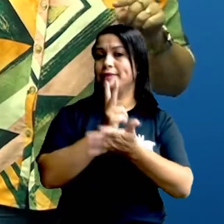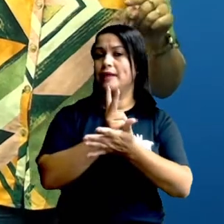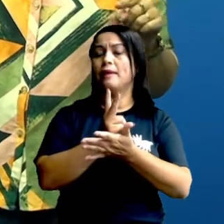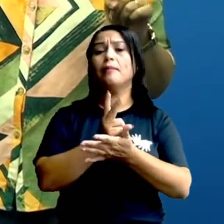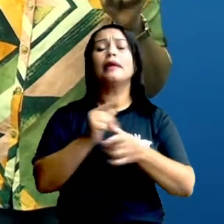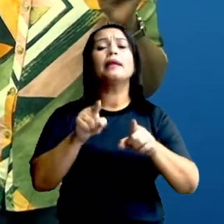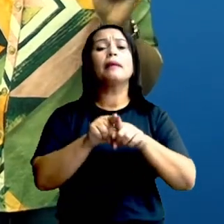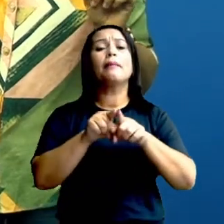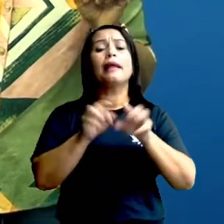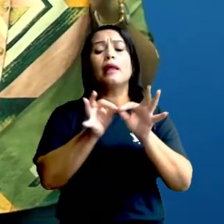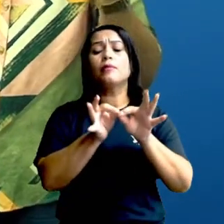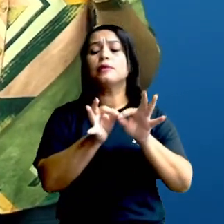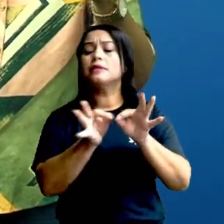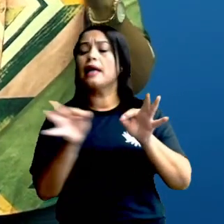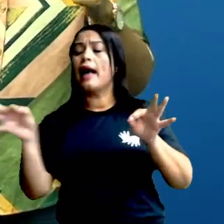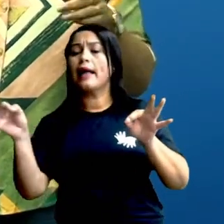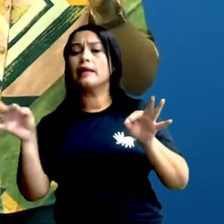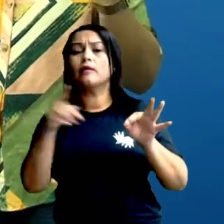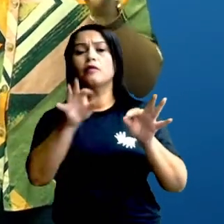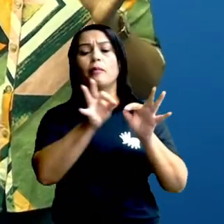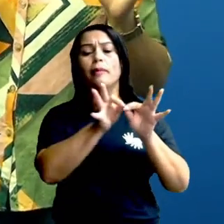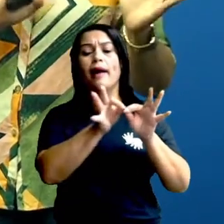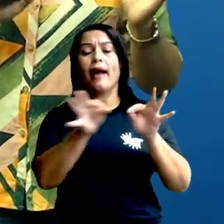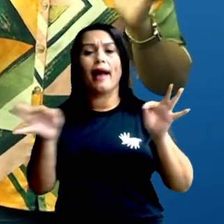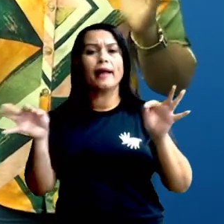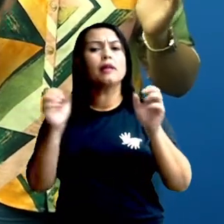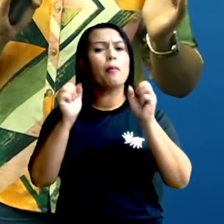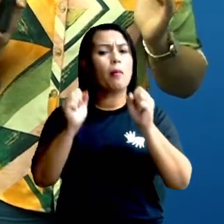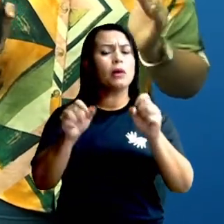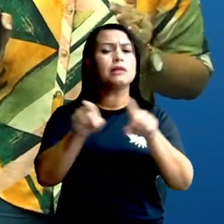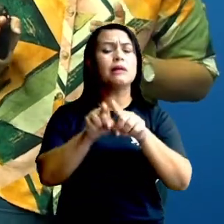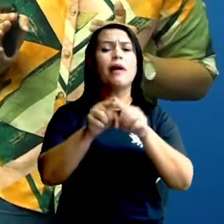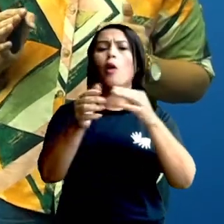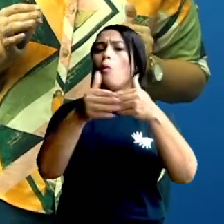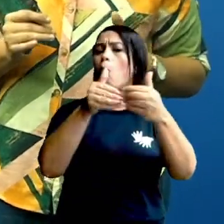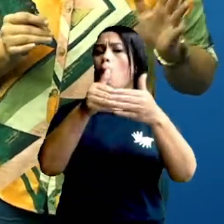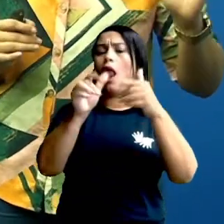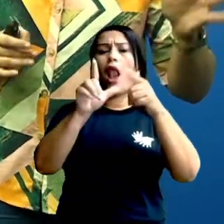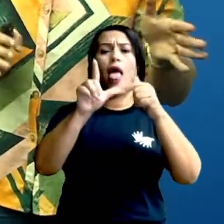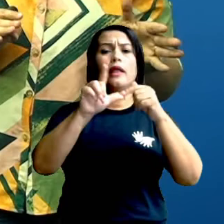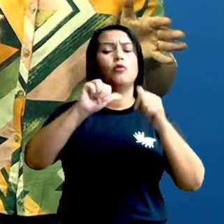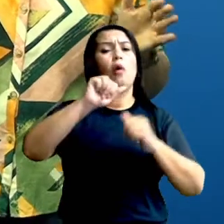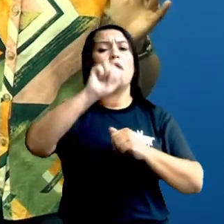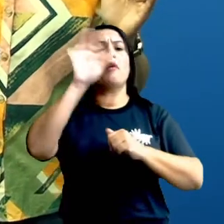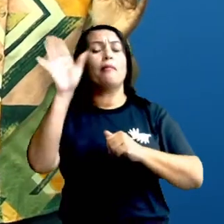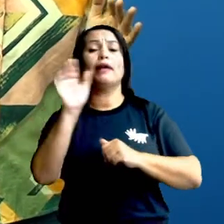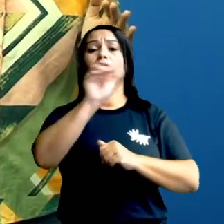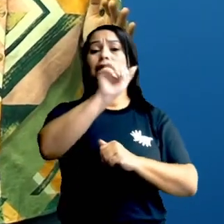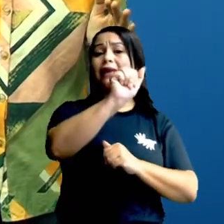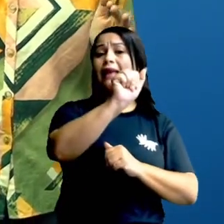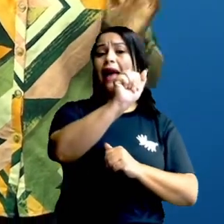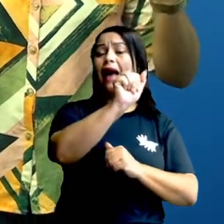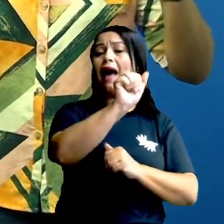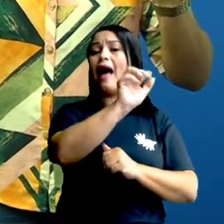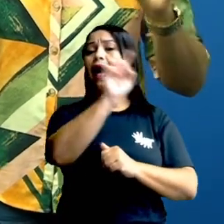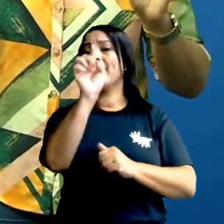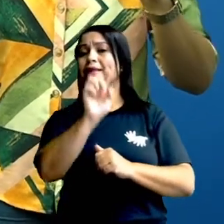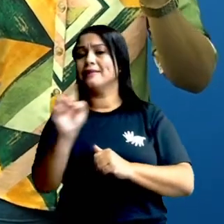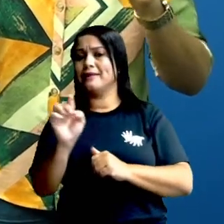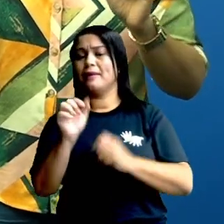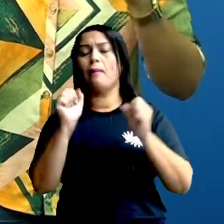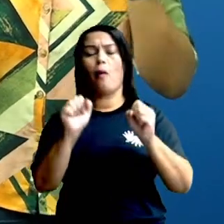EA reta quando você for marcar a reta pode ser qualquer letra do alfabeto tá dia a a z